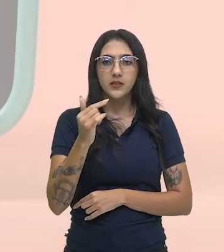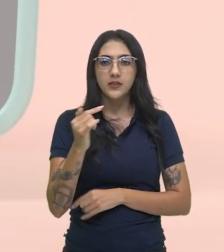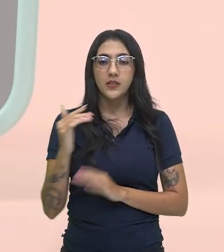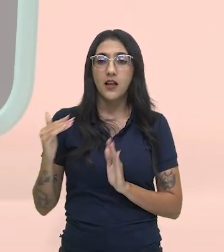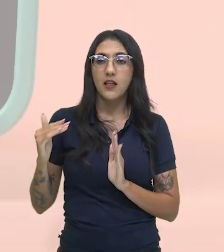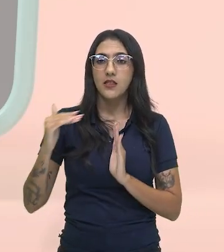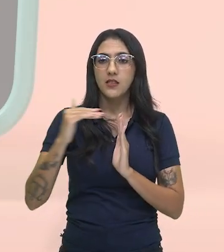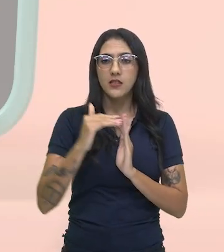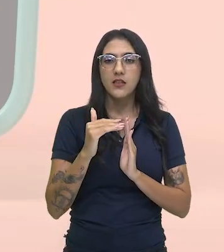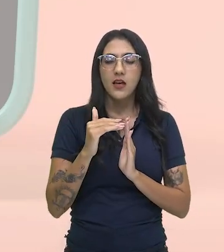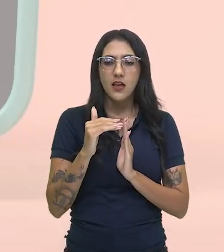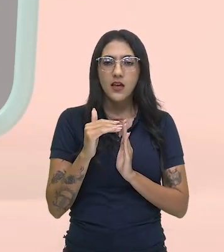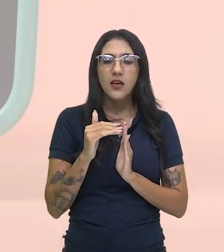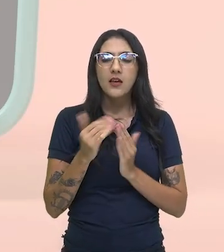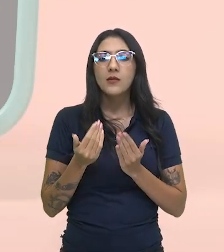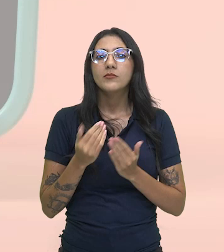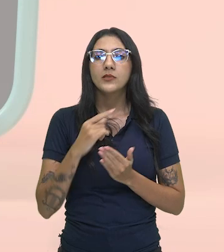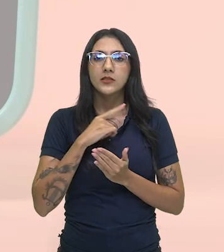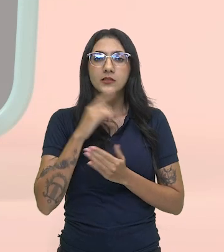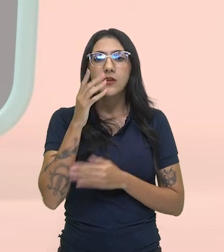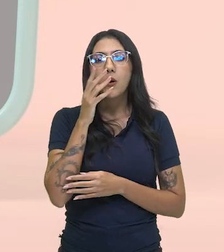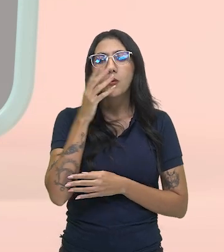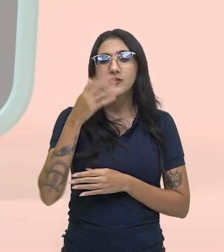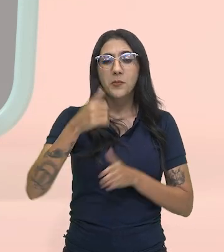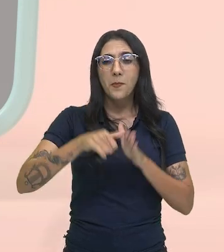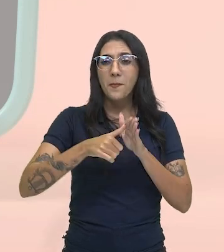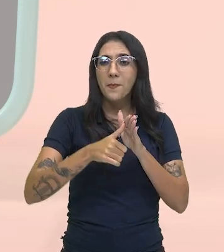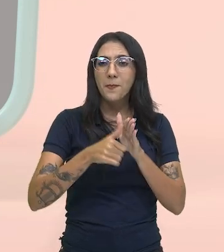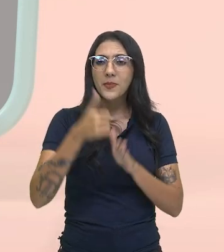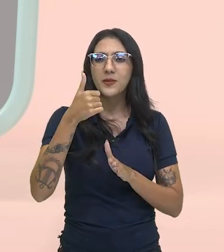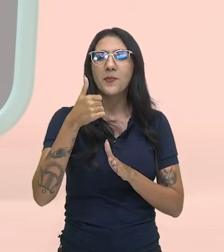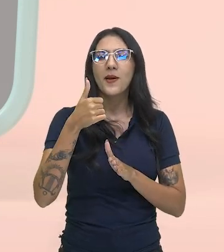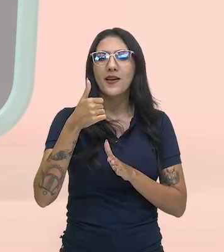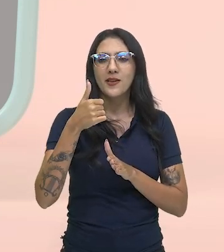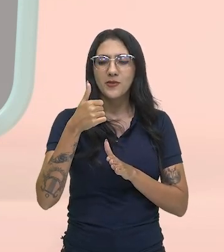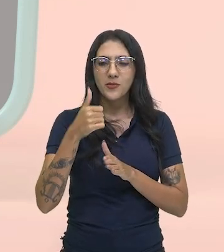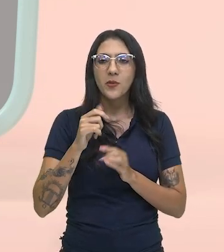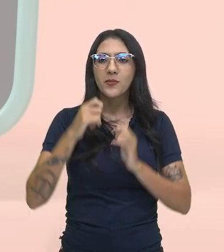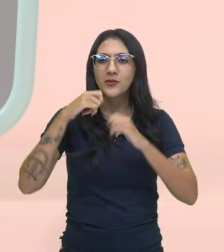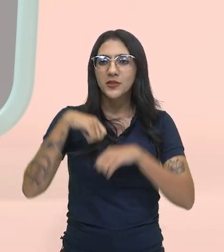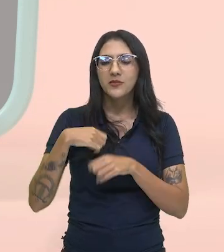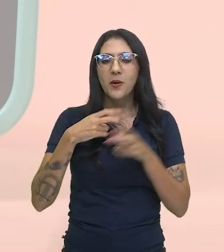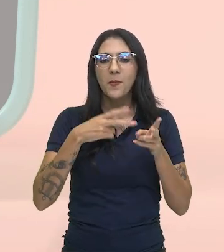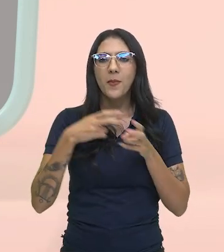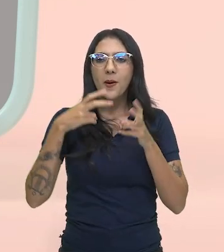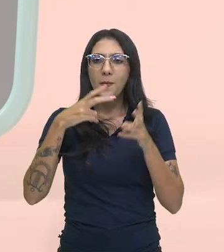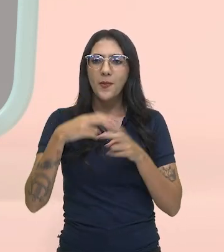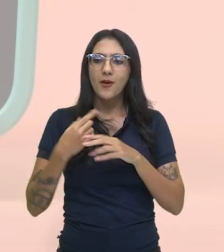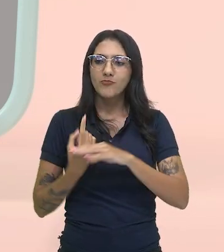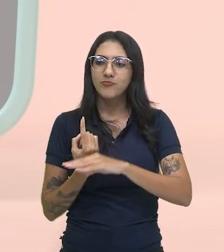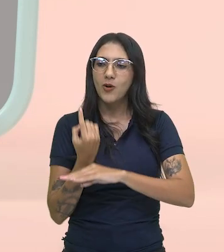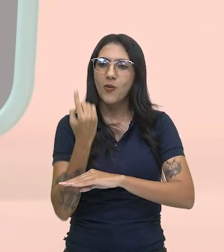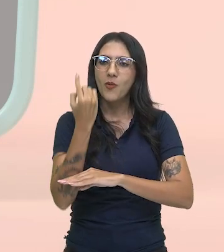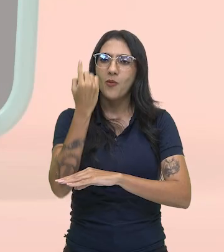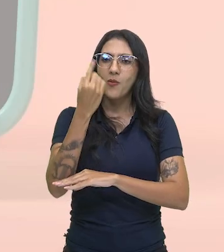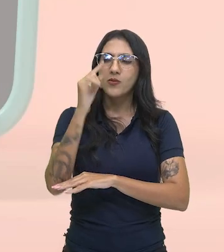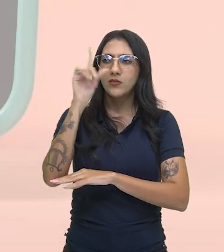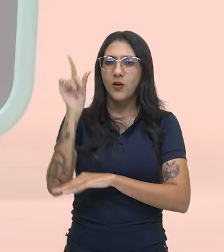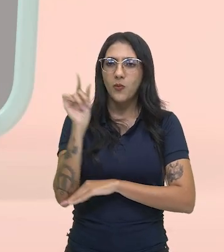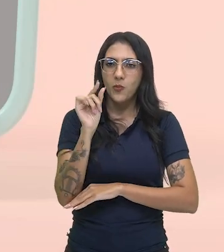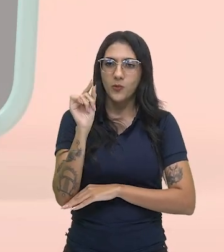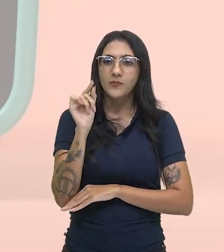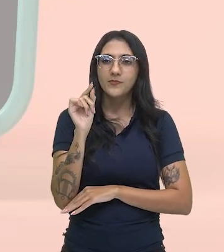1957, quando ocorreu a primeira missão espacial, até agosto